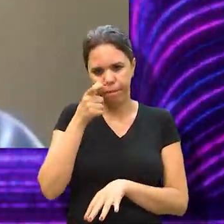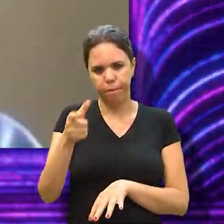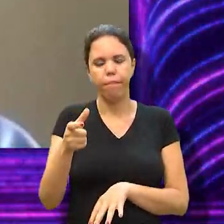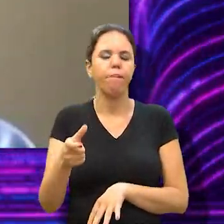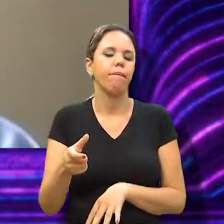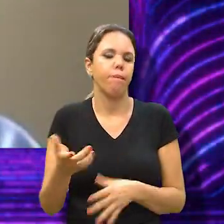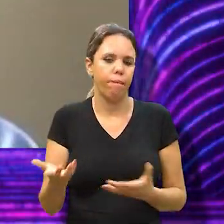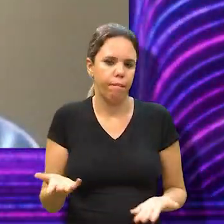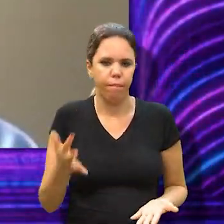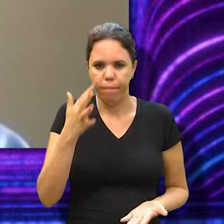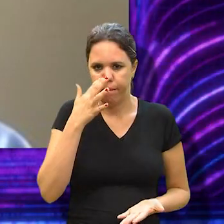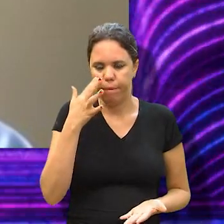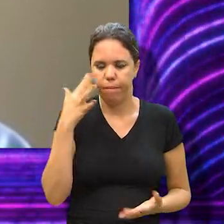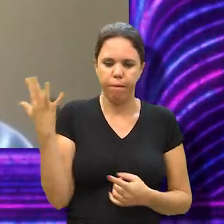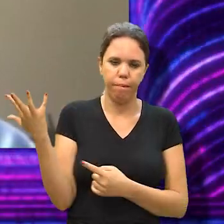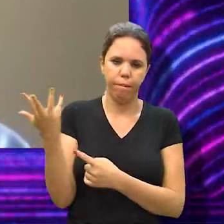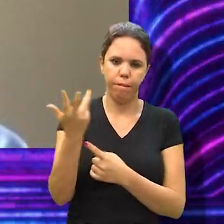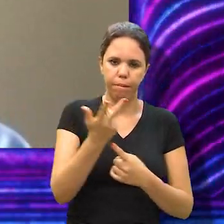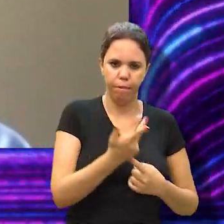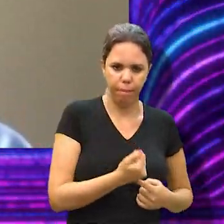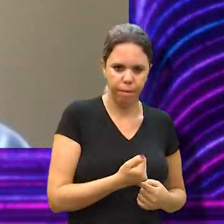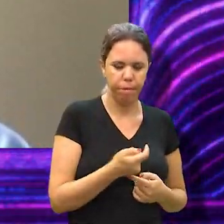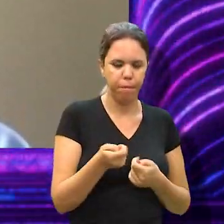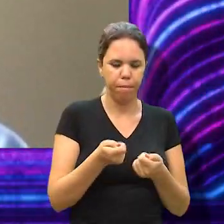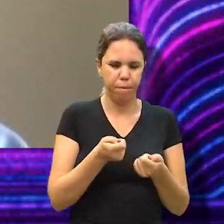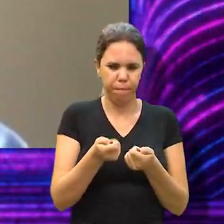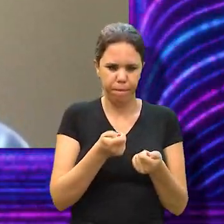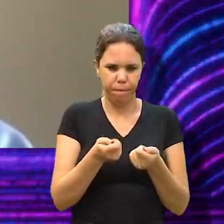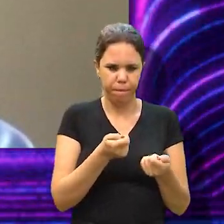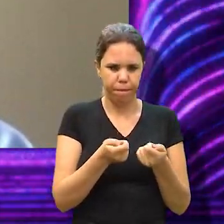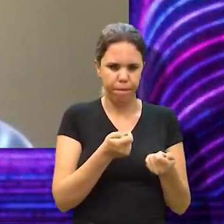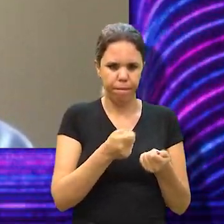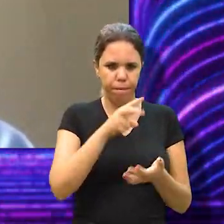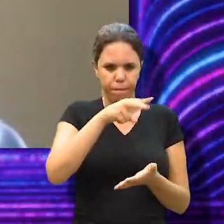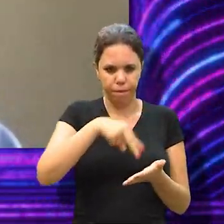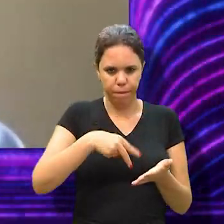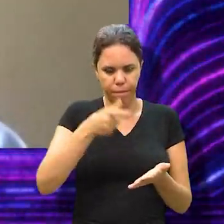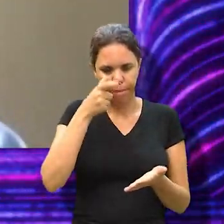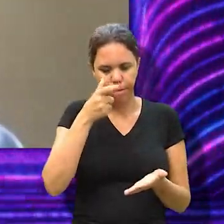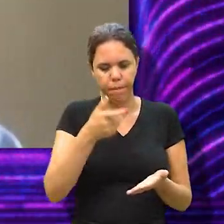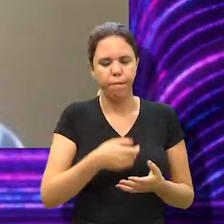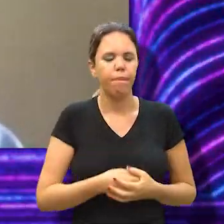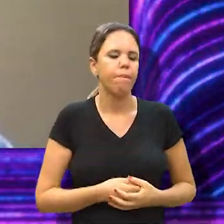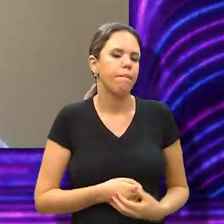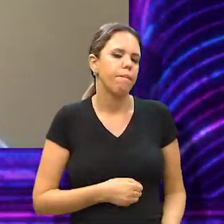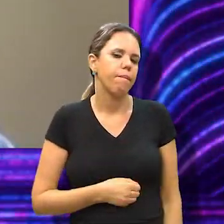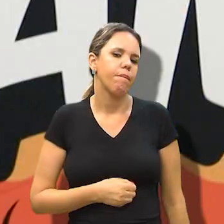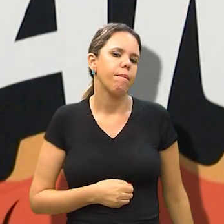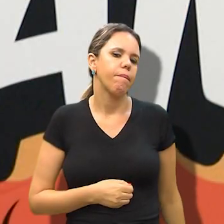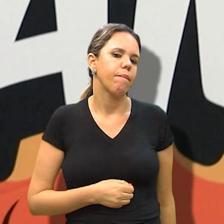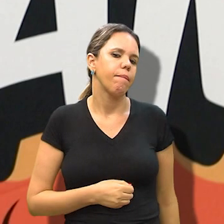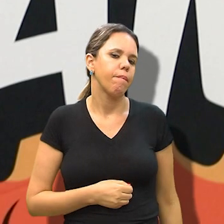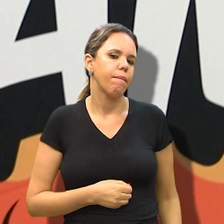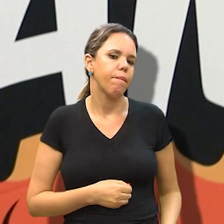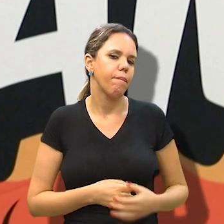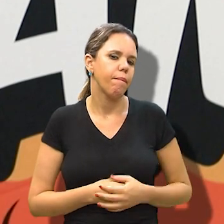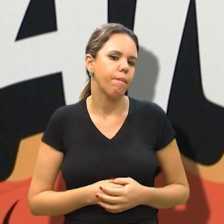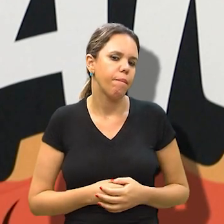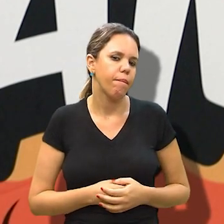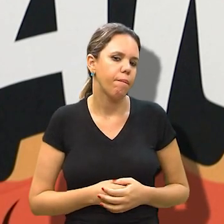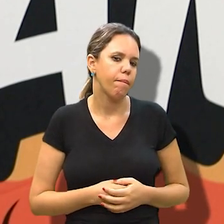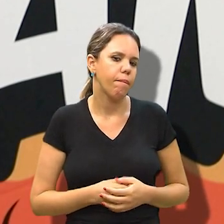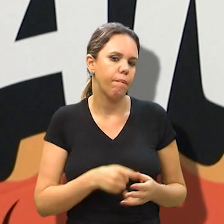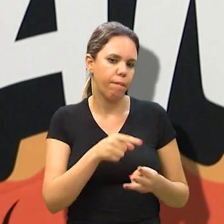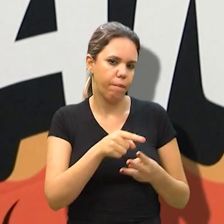simplesmente fantástico a arte que eles têm de segurar o telespectador, né? O espectador do